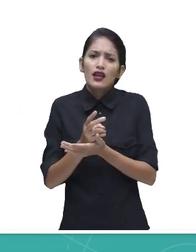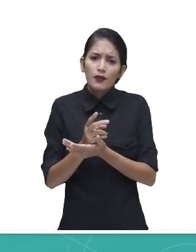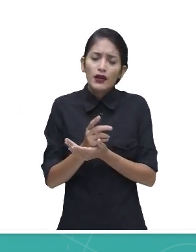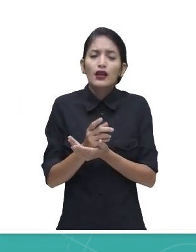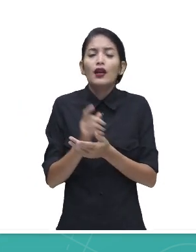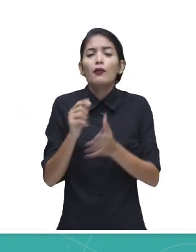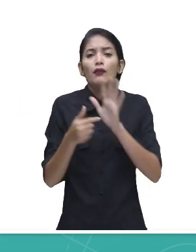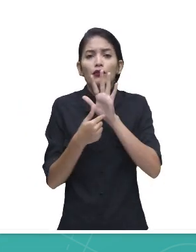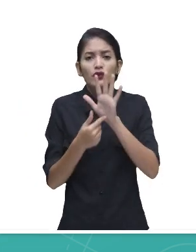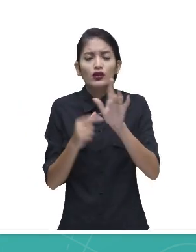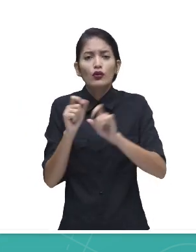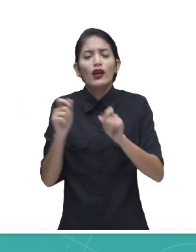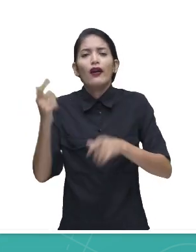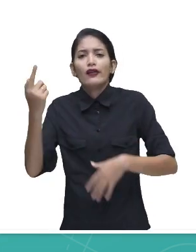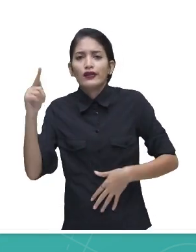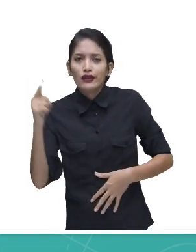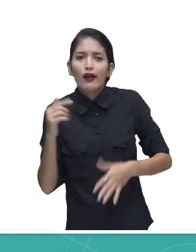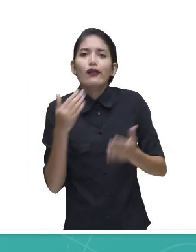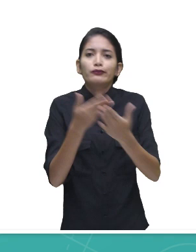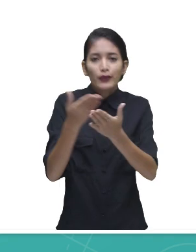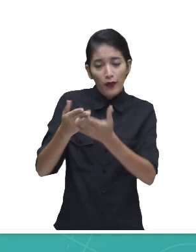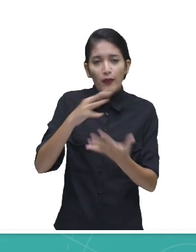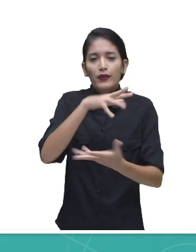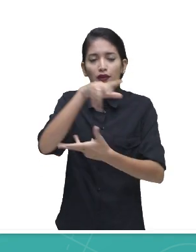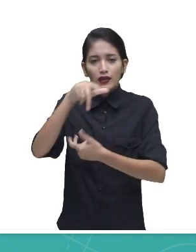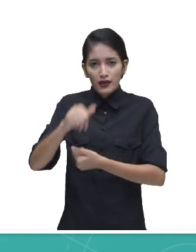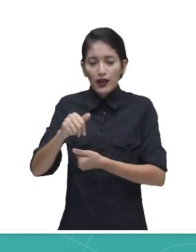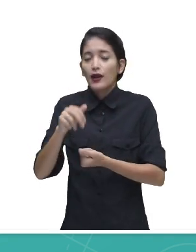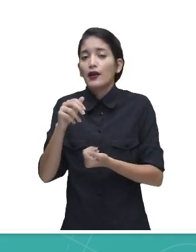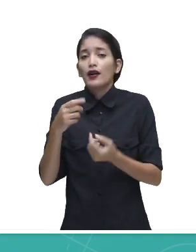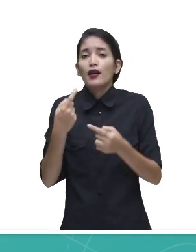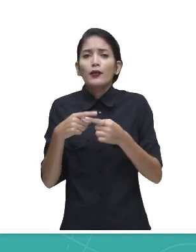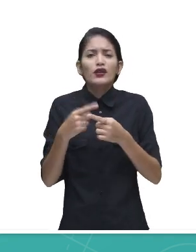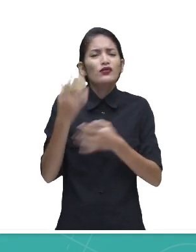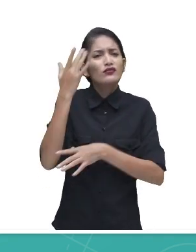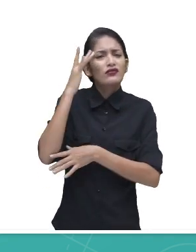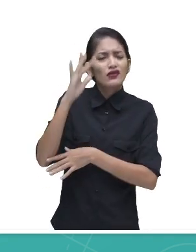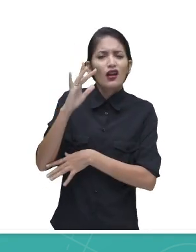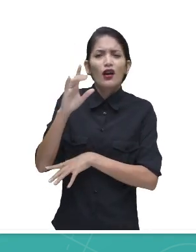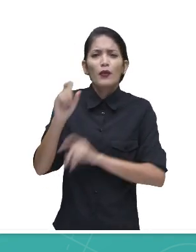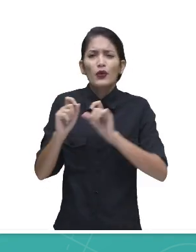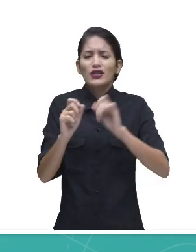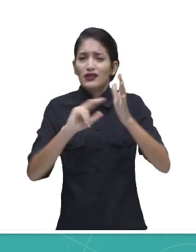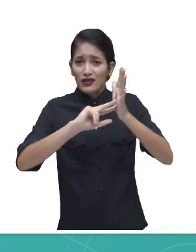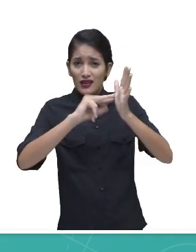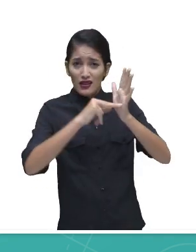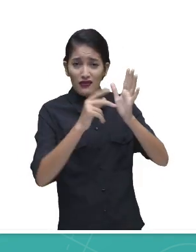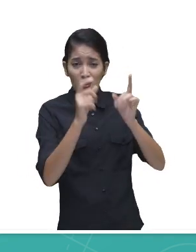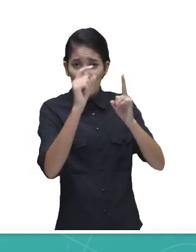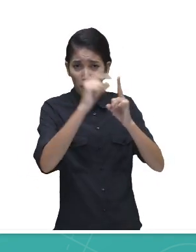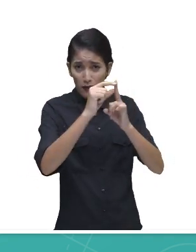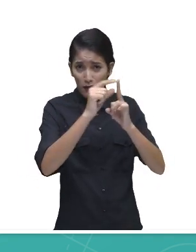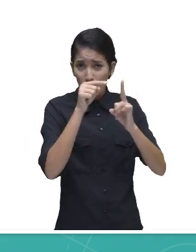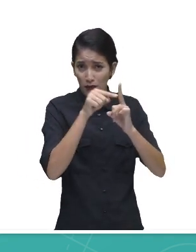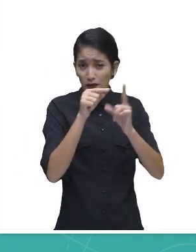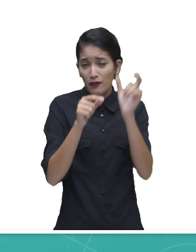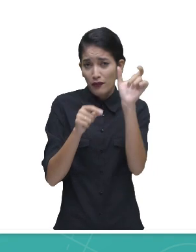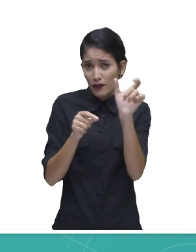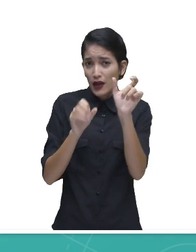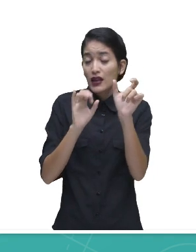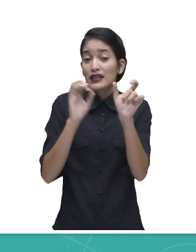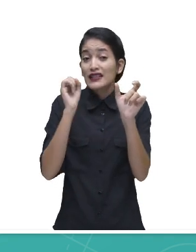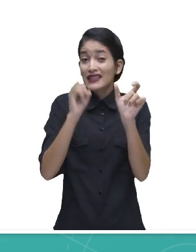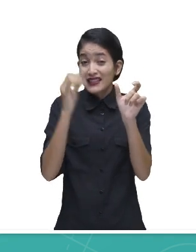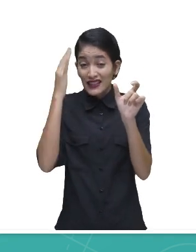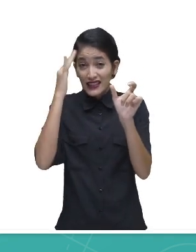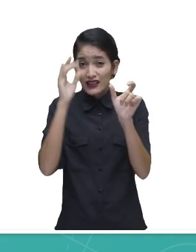terra. Geografia, o estudo da terra. Né? Porque por mais que eu não saiba a definição da palavra, se eu souber o prefixo